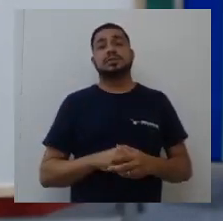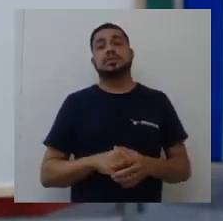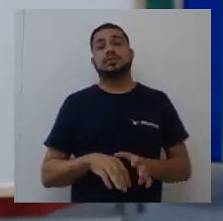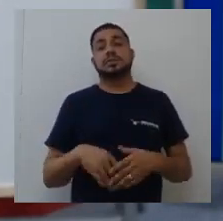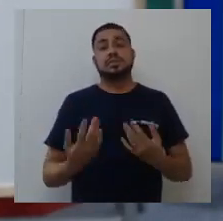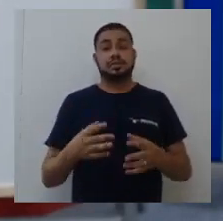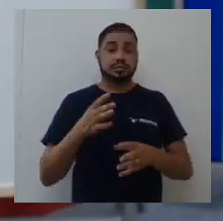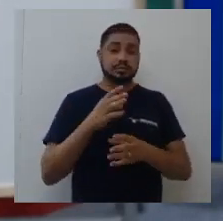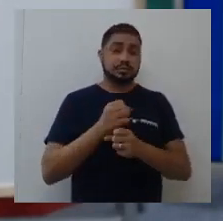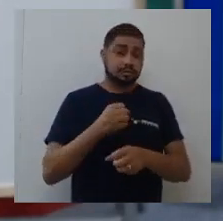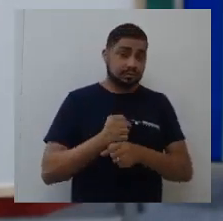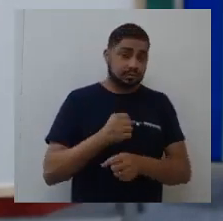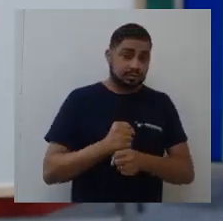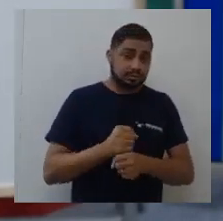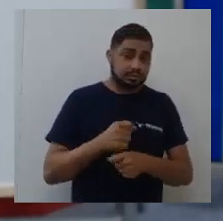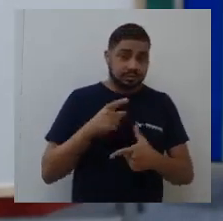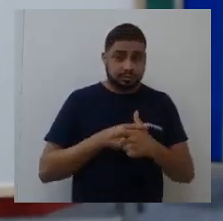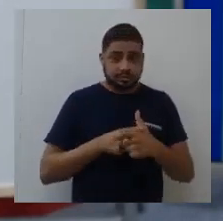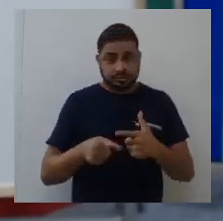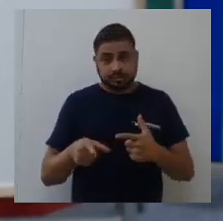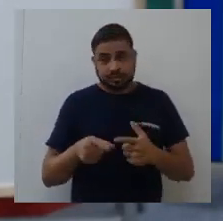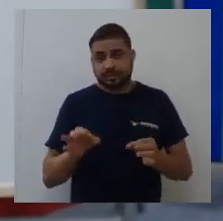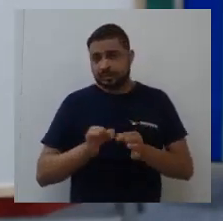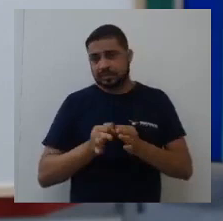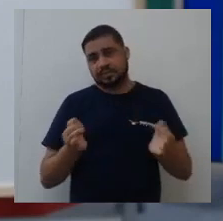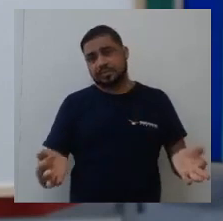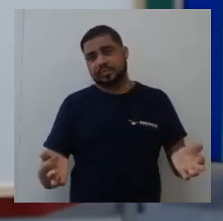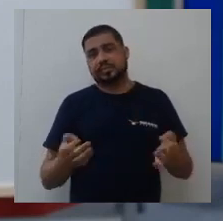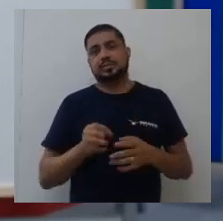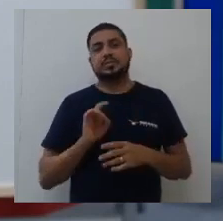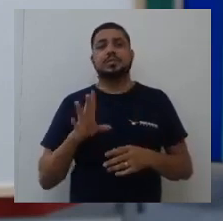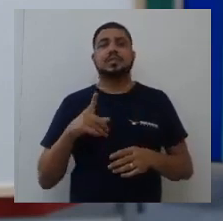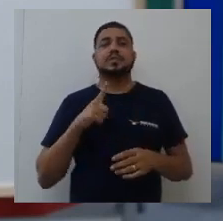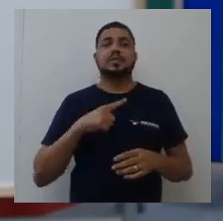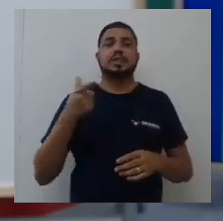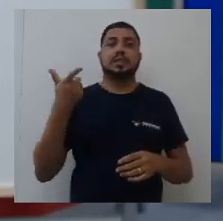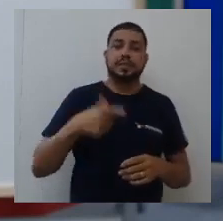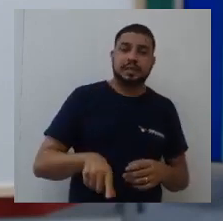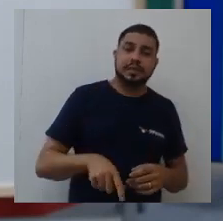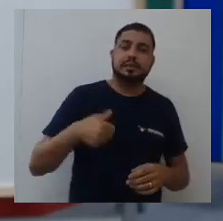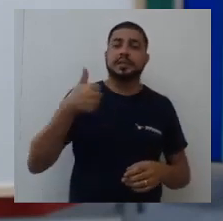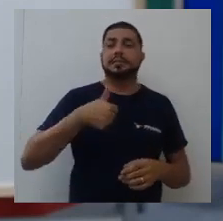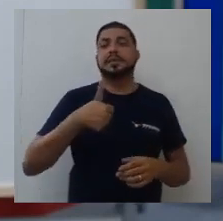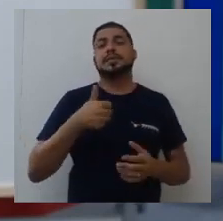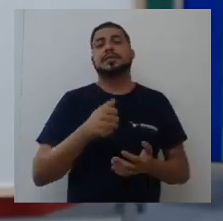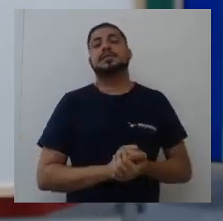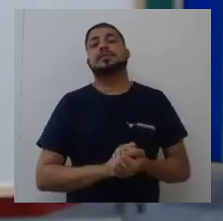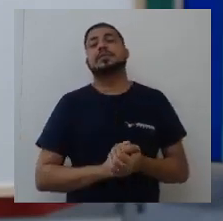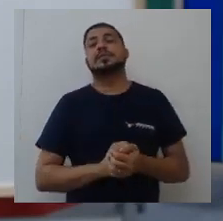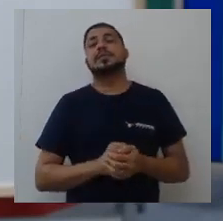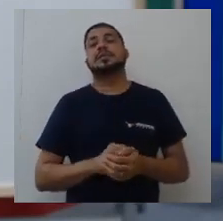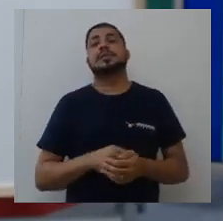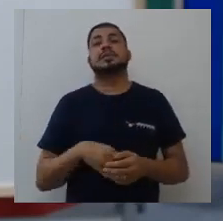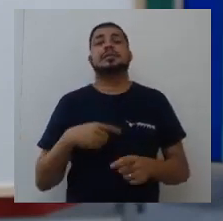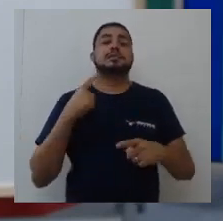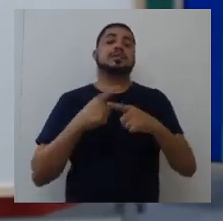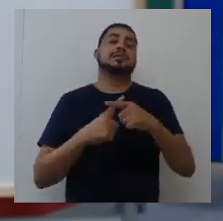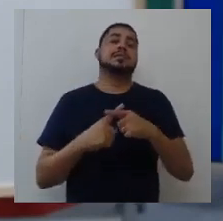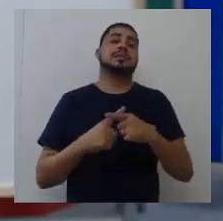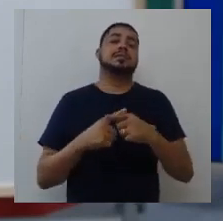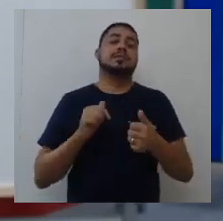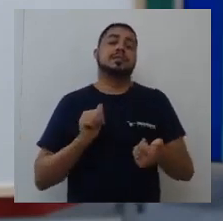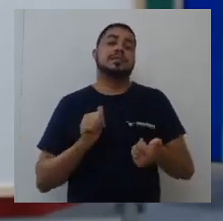na matemática, dividir duas frações é simples. É só você repetir a primeira e multiplicar